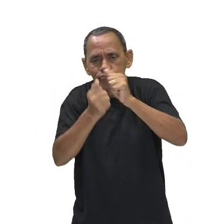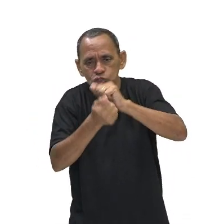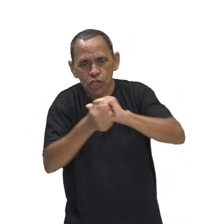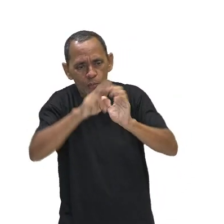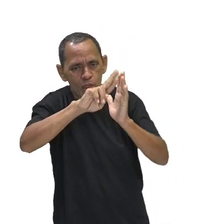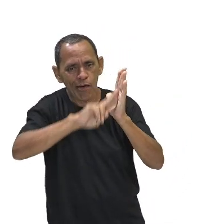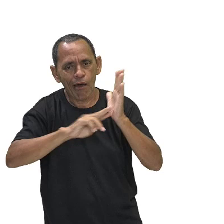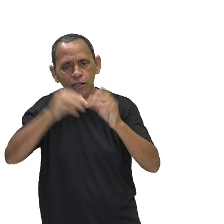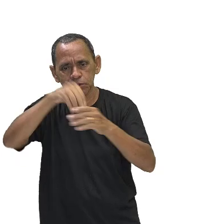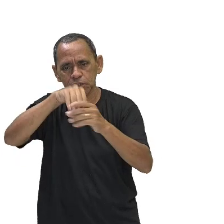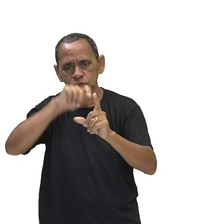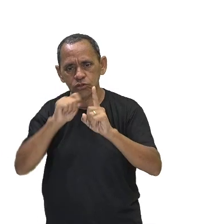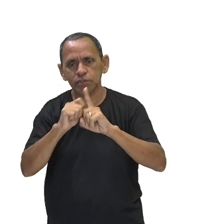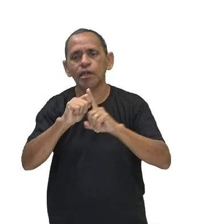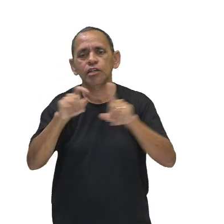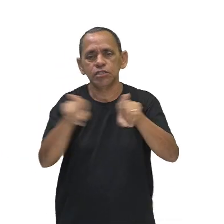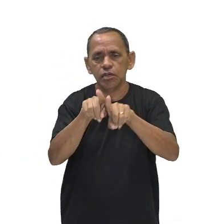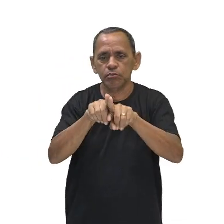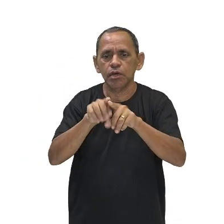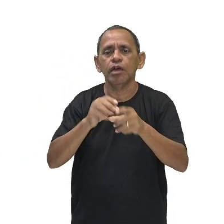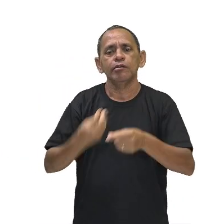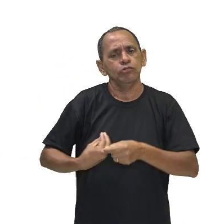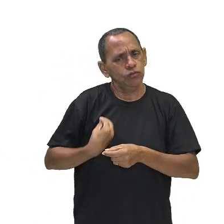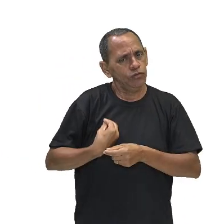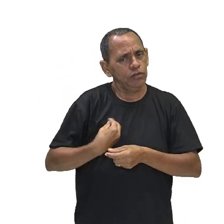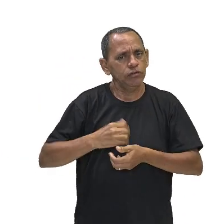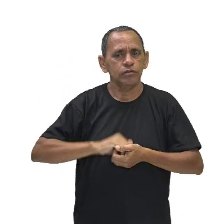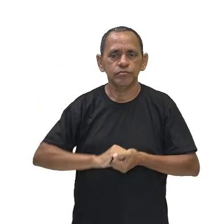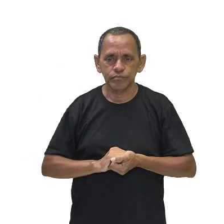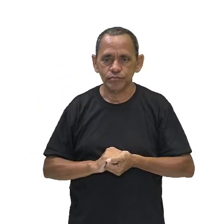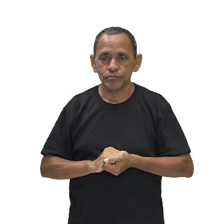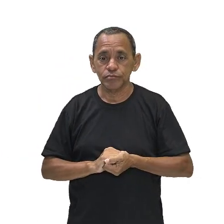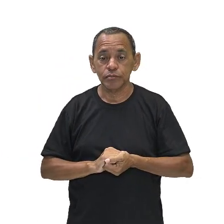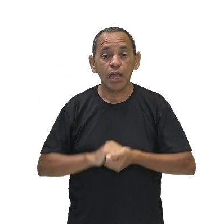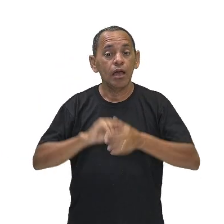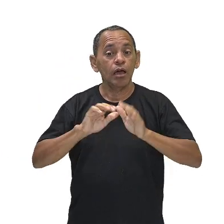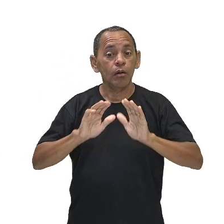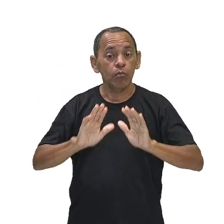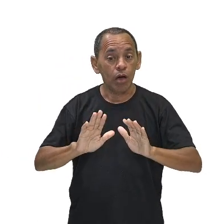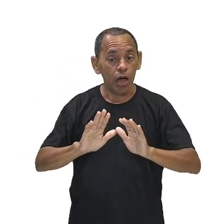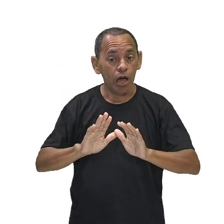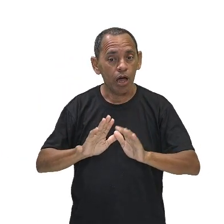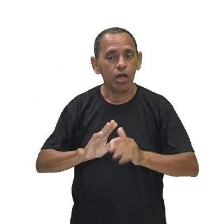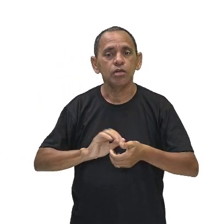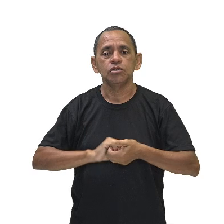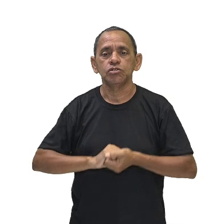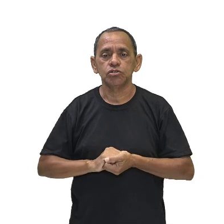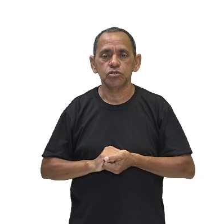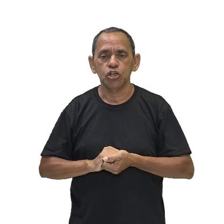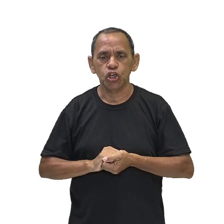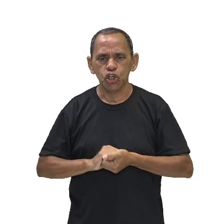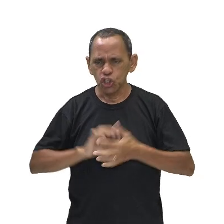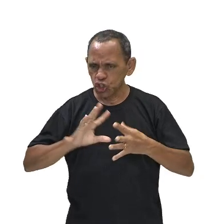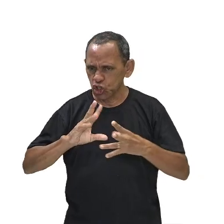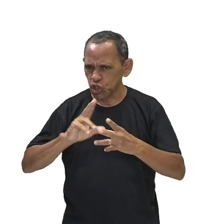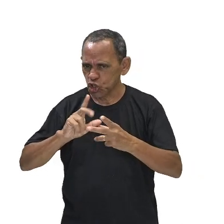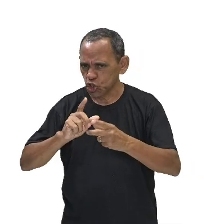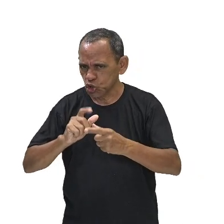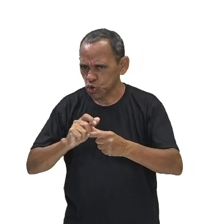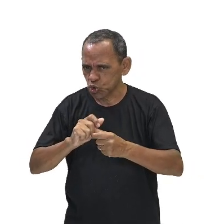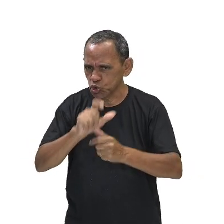da sociedade onde vivem. No entanto, nem tudo que uma pessoa faz pode